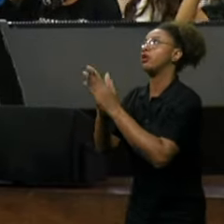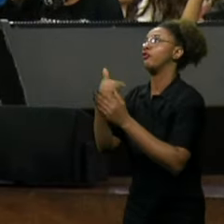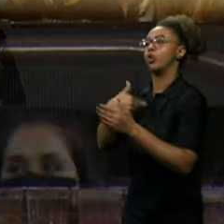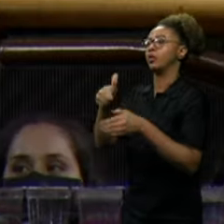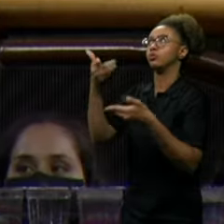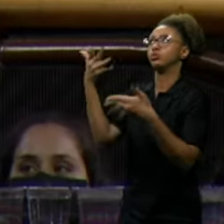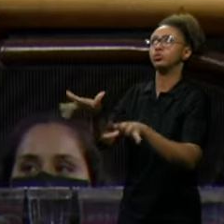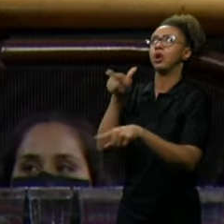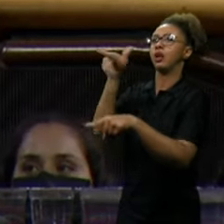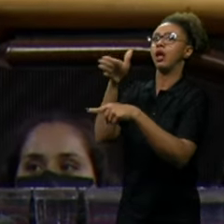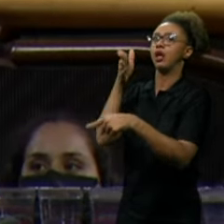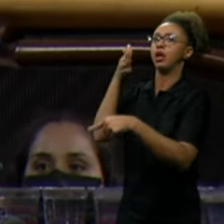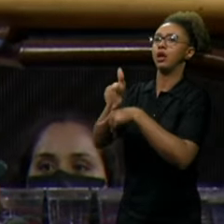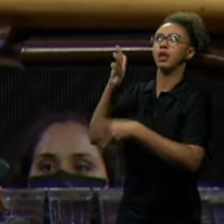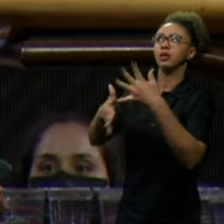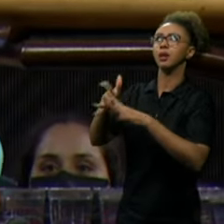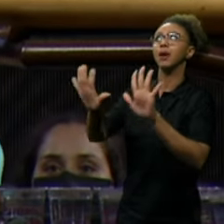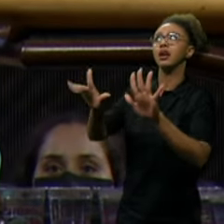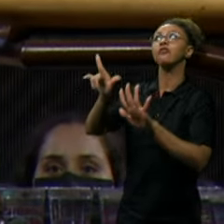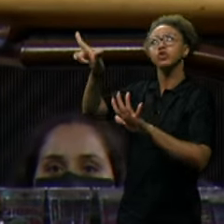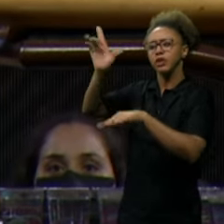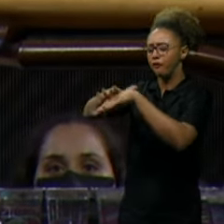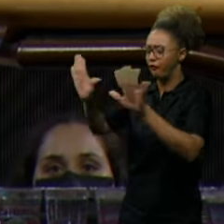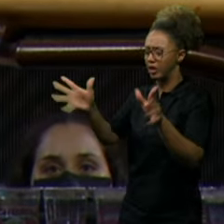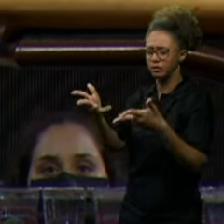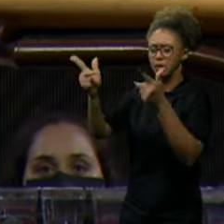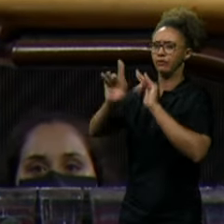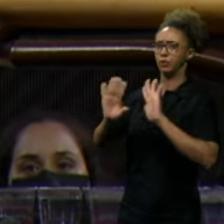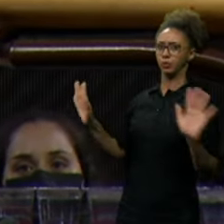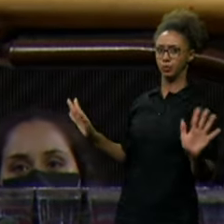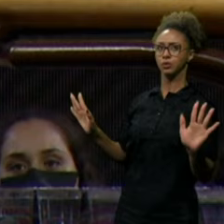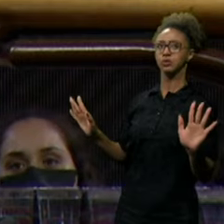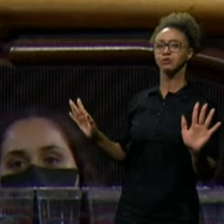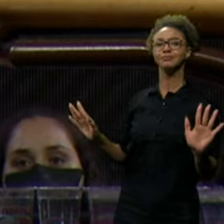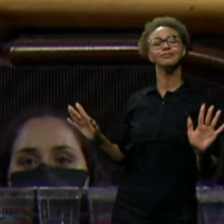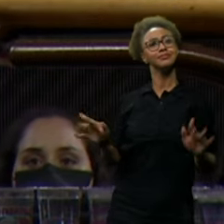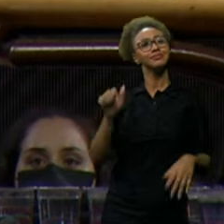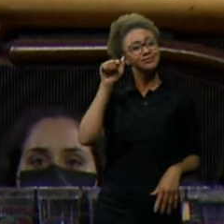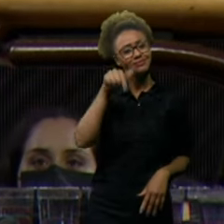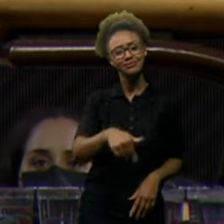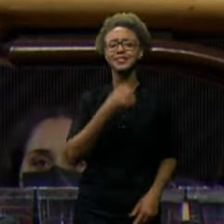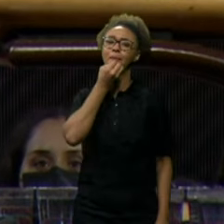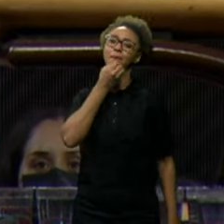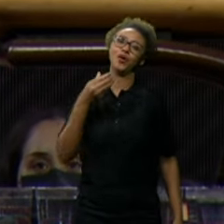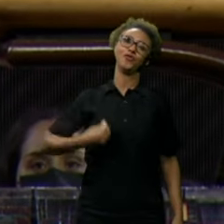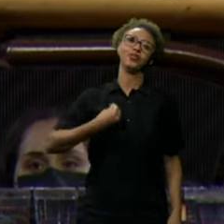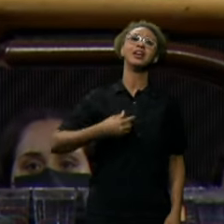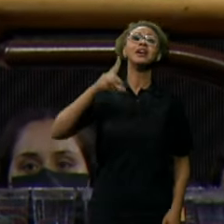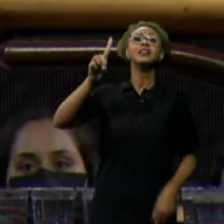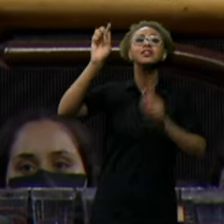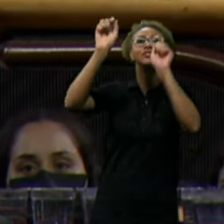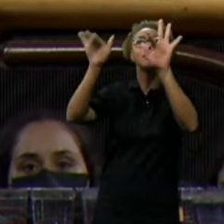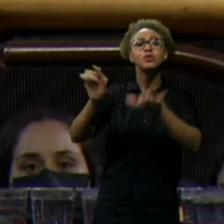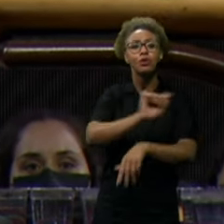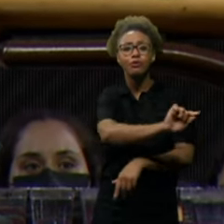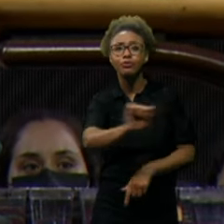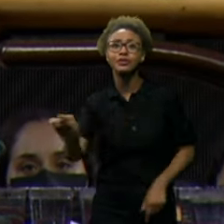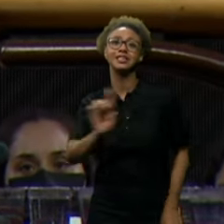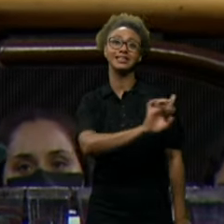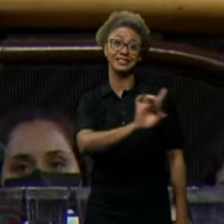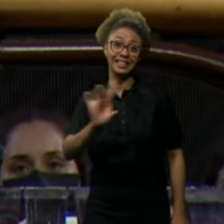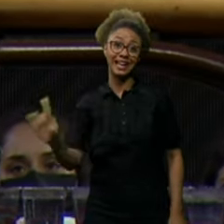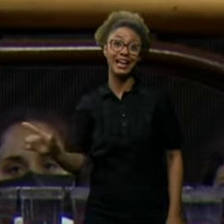de Deus o senhor né faz isso já vai ser maravilhoso de tão bom que é está aqui Deus abençoe a vida de cada um